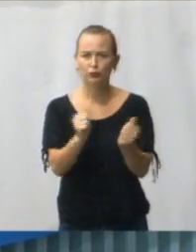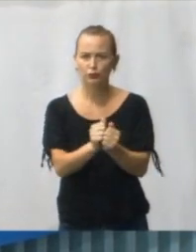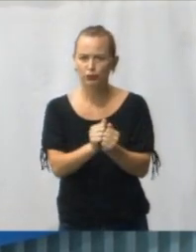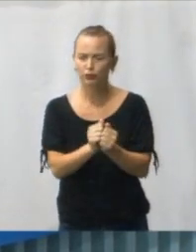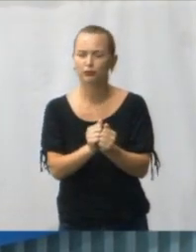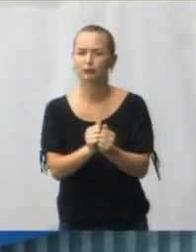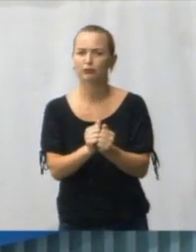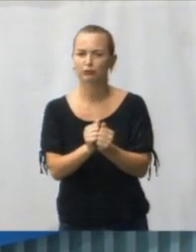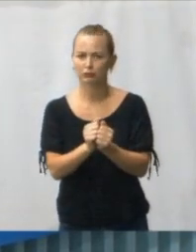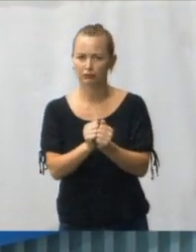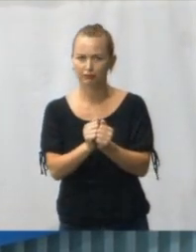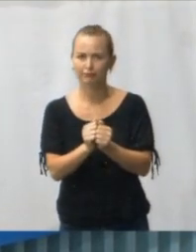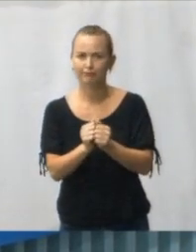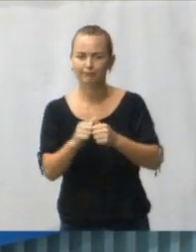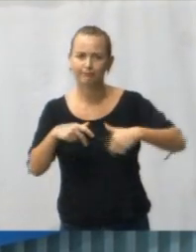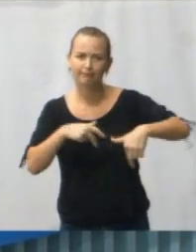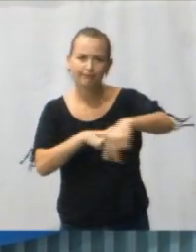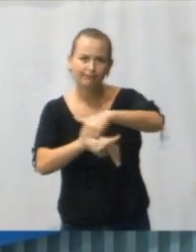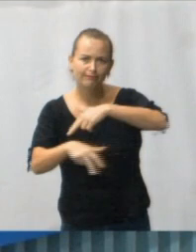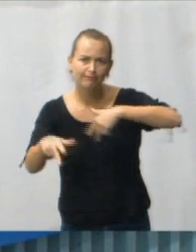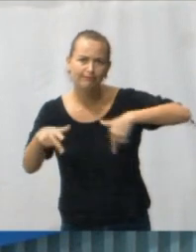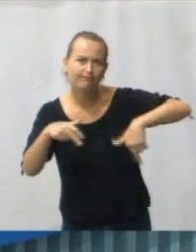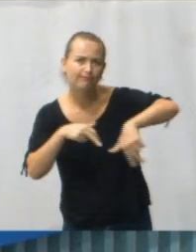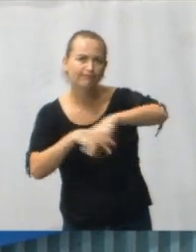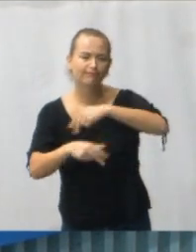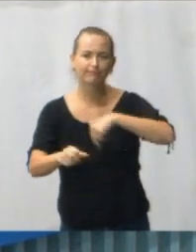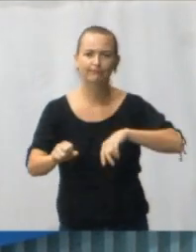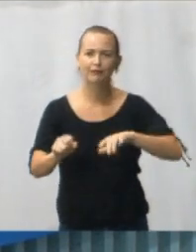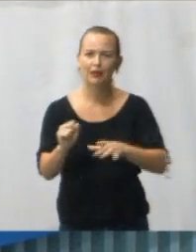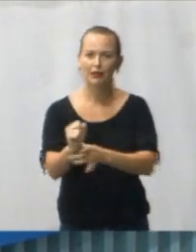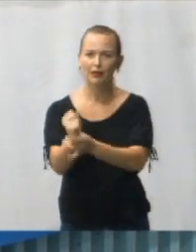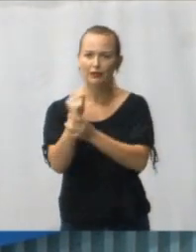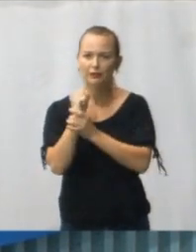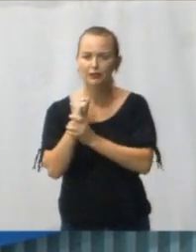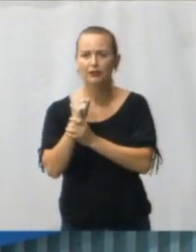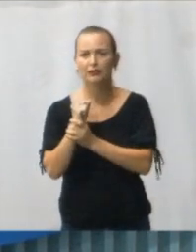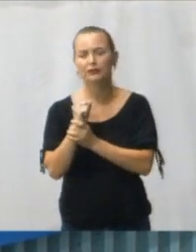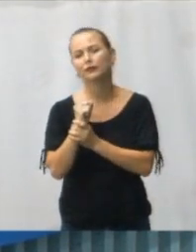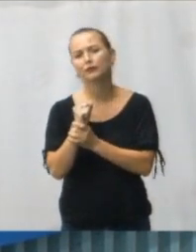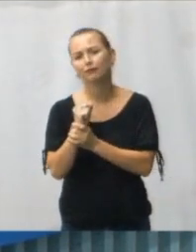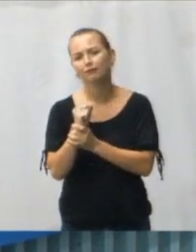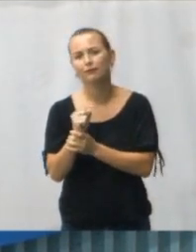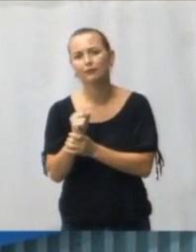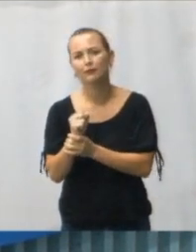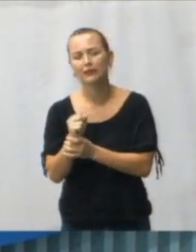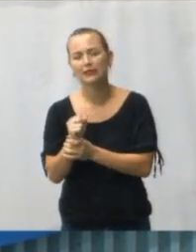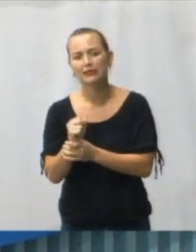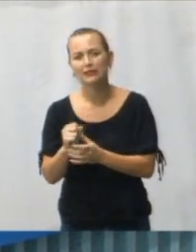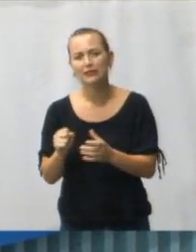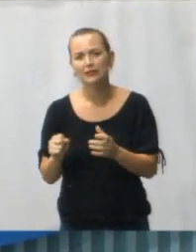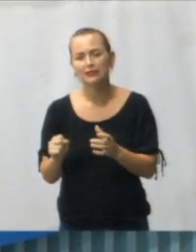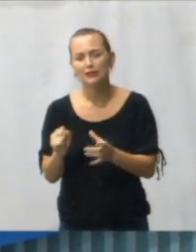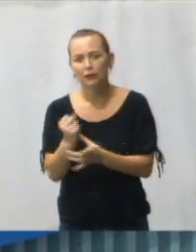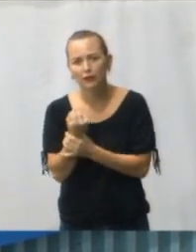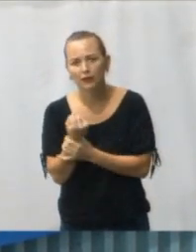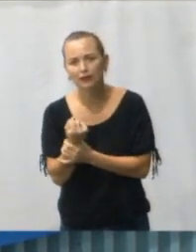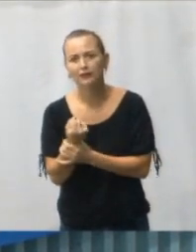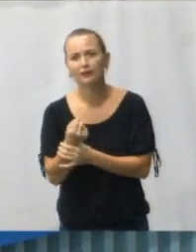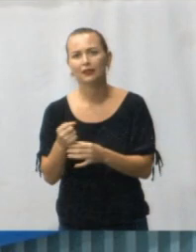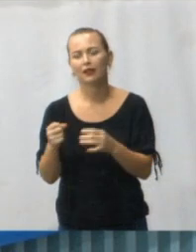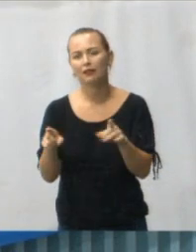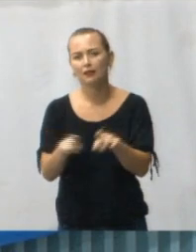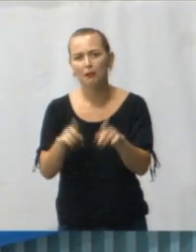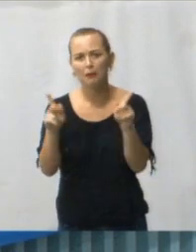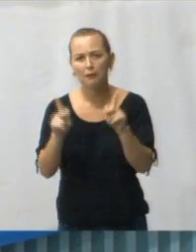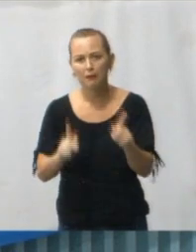da cidade de Vitória, garantindo a paz no trânsito, garantindo a cidade mais humana, né? E eu acho que